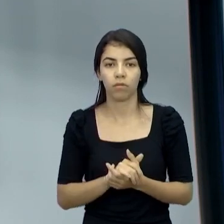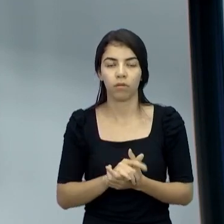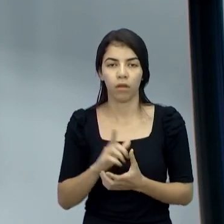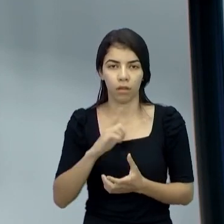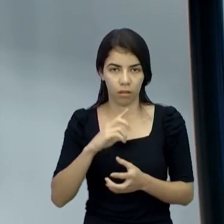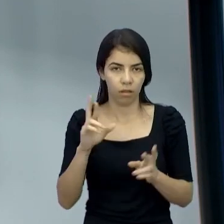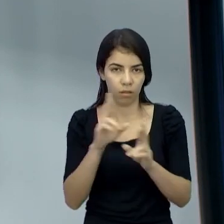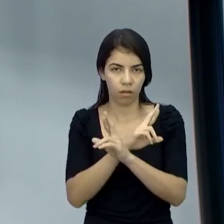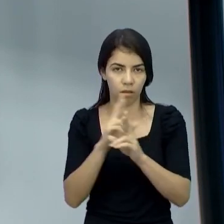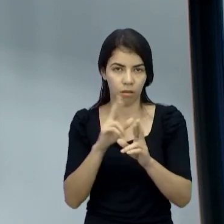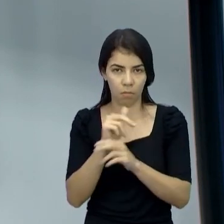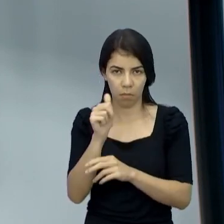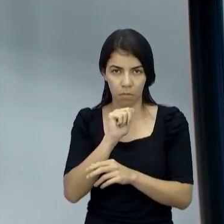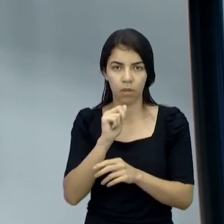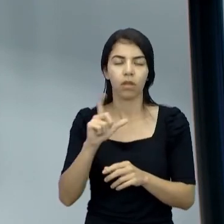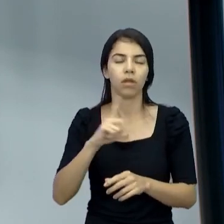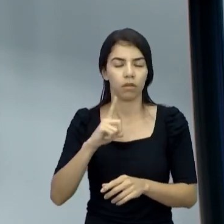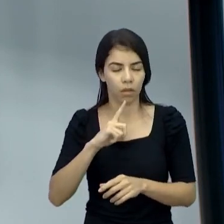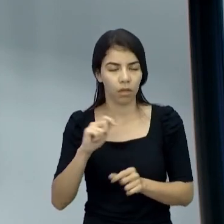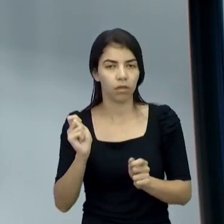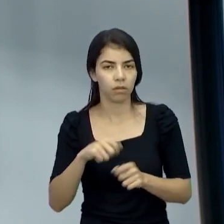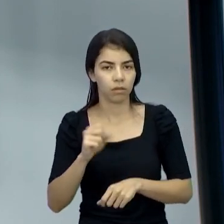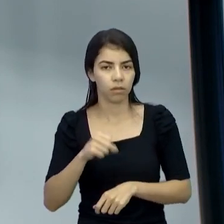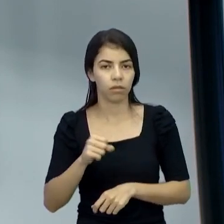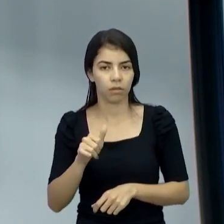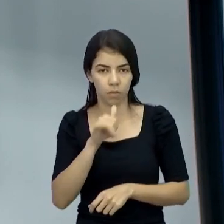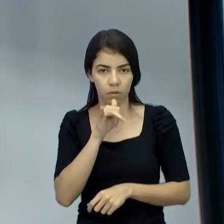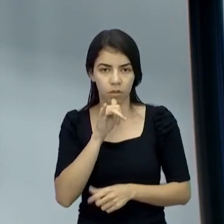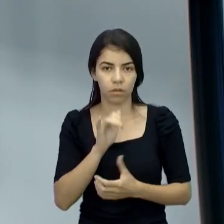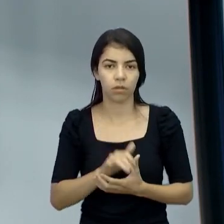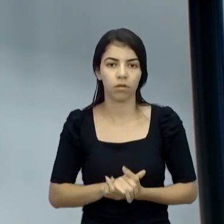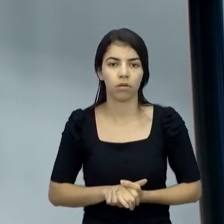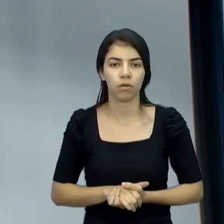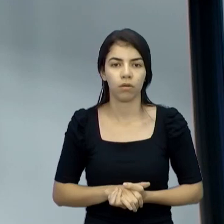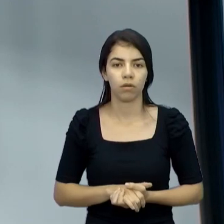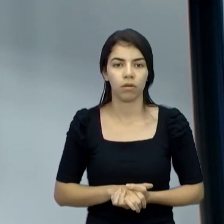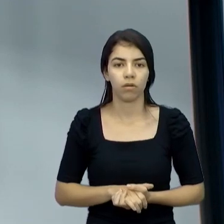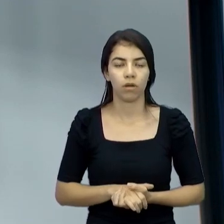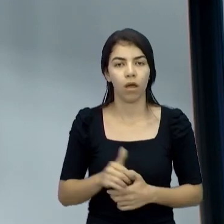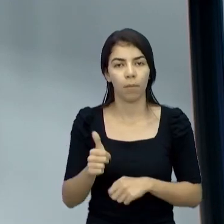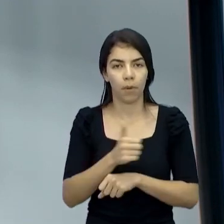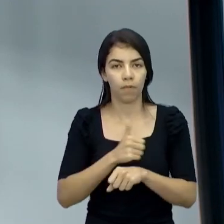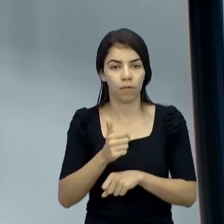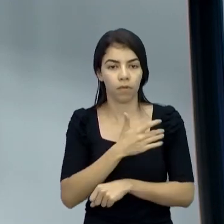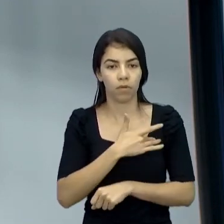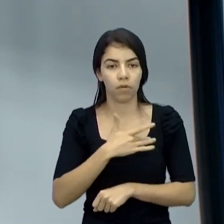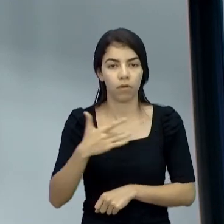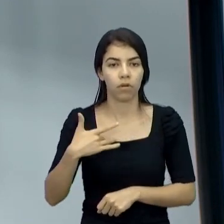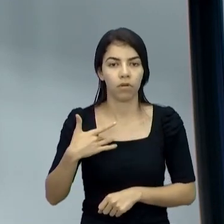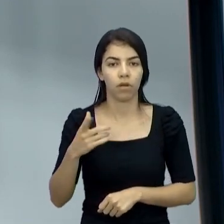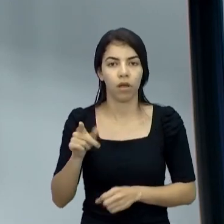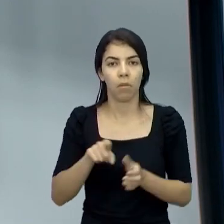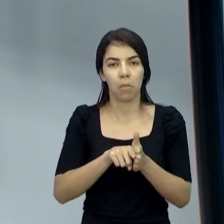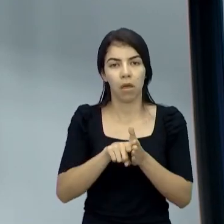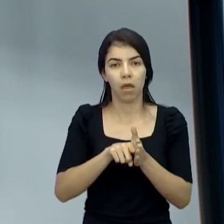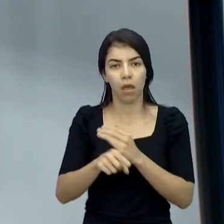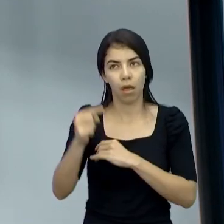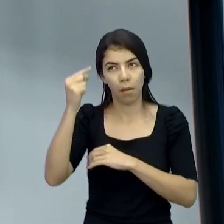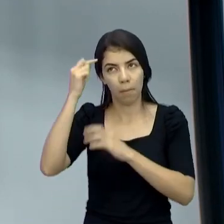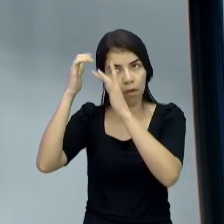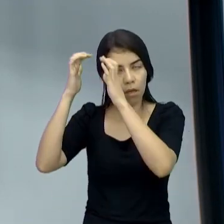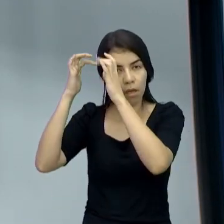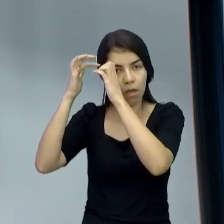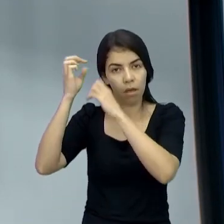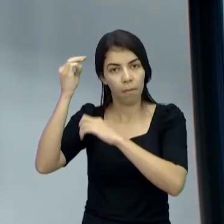tem sim, tá? Então, essa questão aí dos profissionais de saúde, avaliando aí a saúde mental das pessoas,